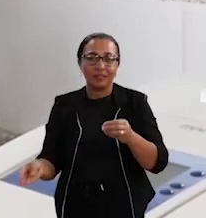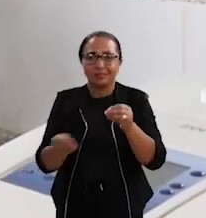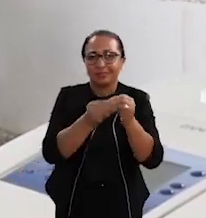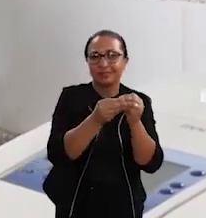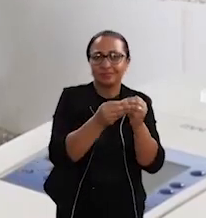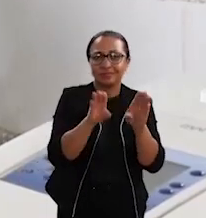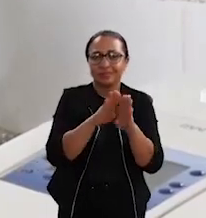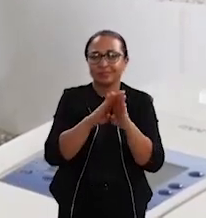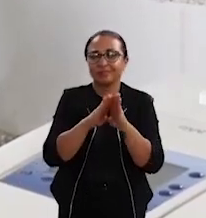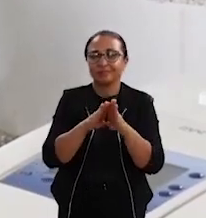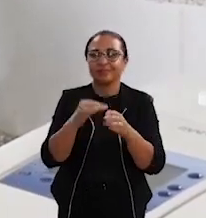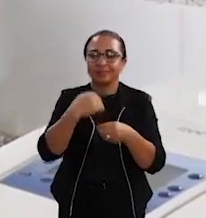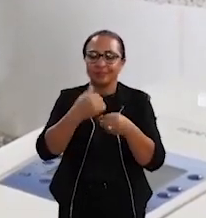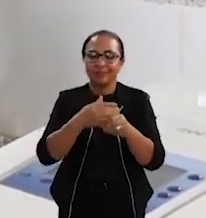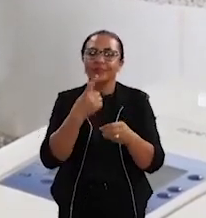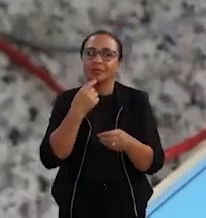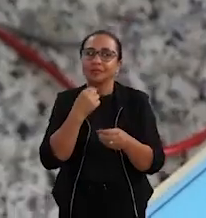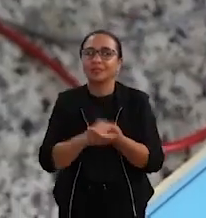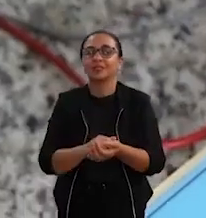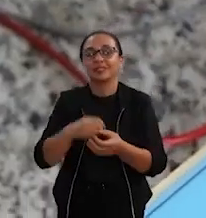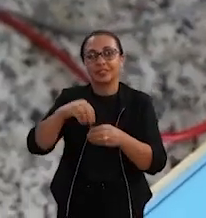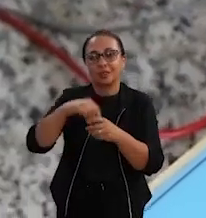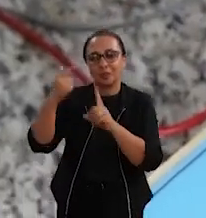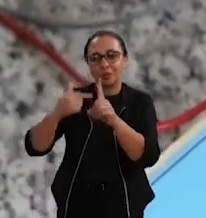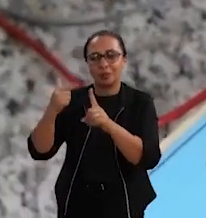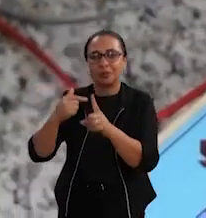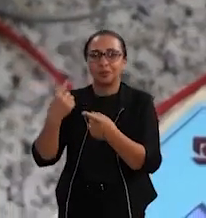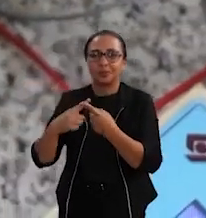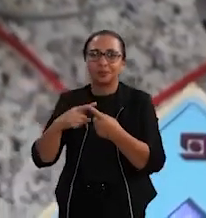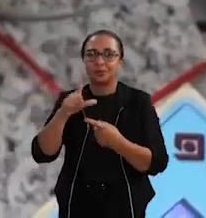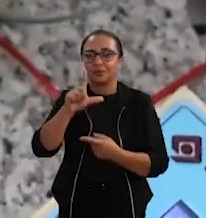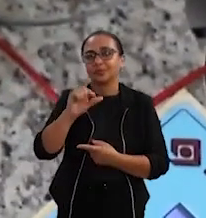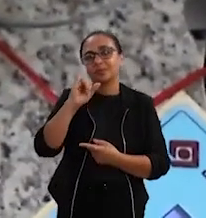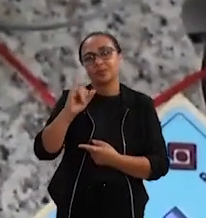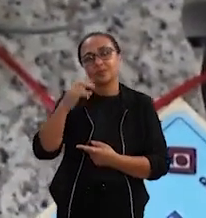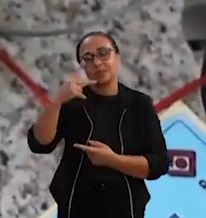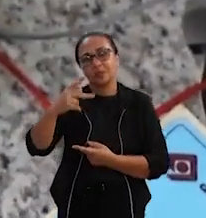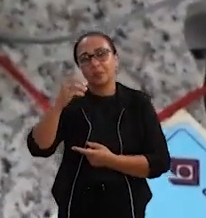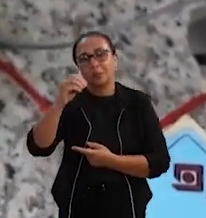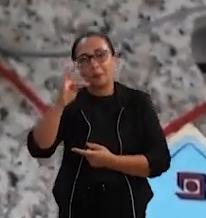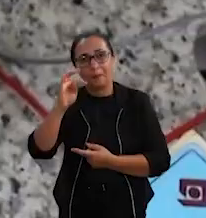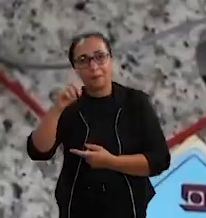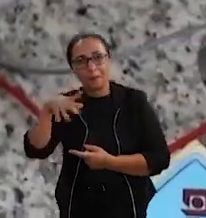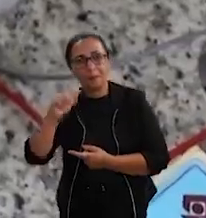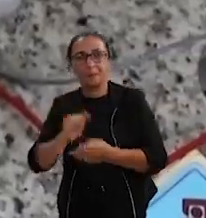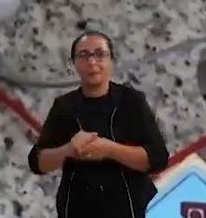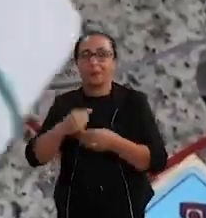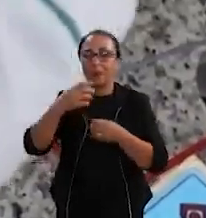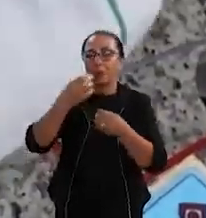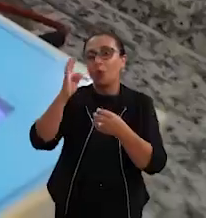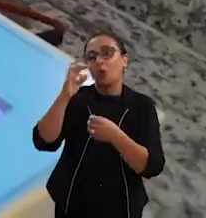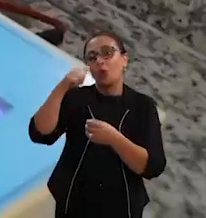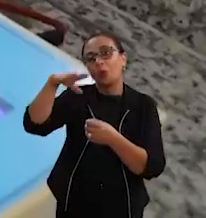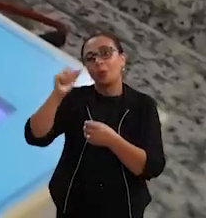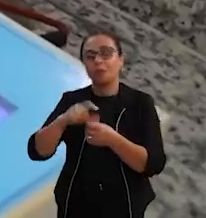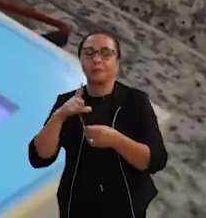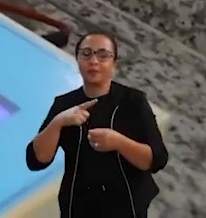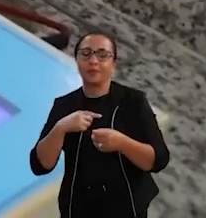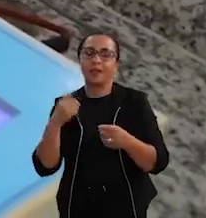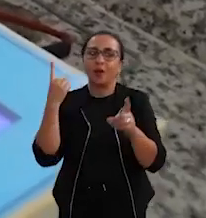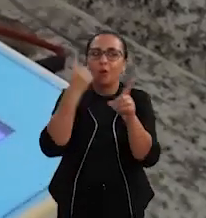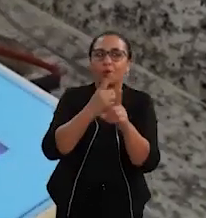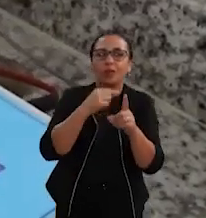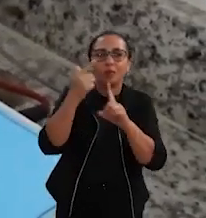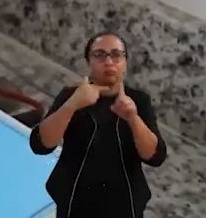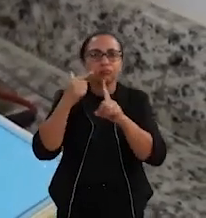a inserção dessa matéria-prima nos produtos. Porque com o licopeno do tomate e a beta-alanina da beterraba, a gente vai